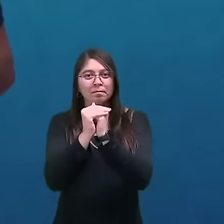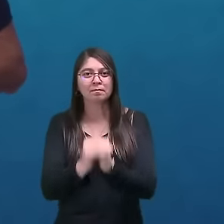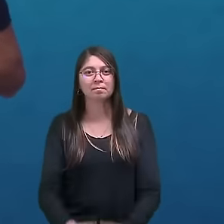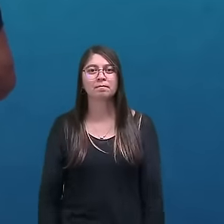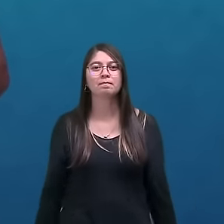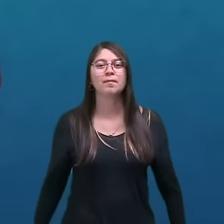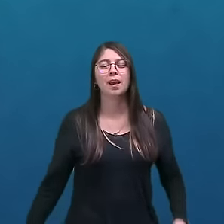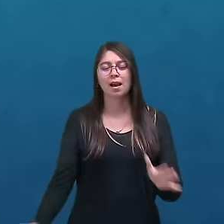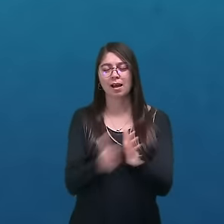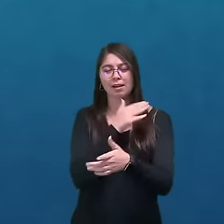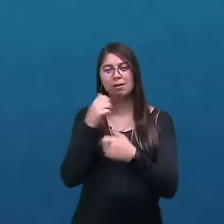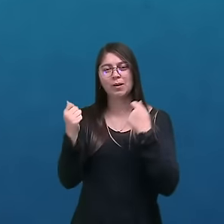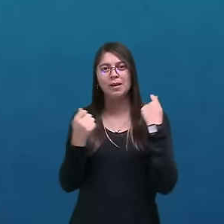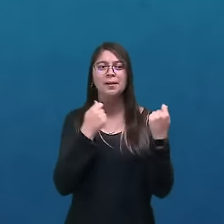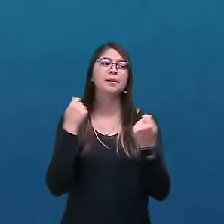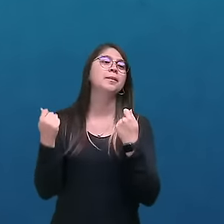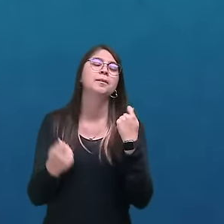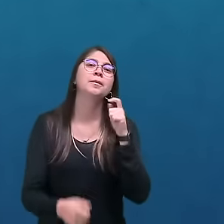Aleluya.